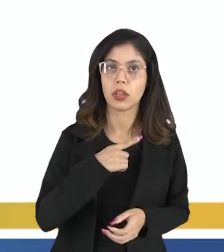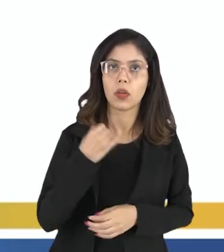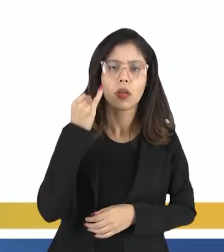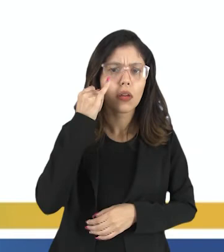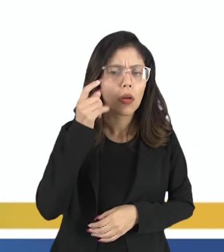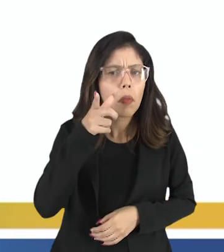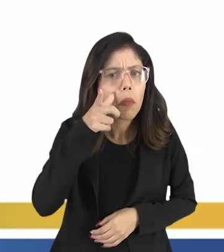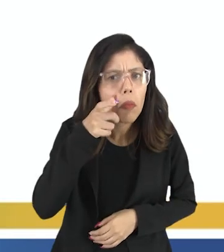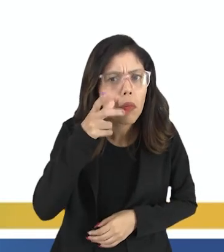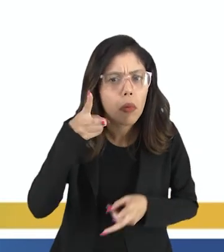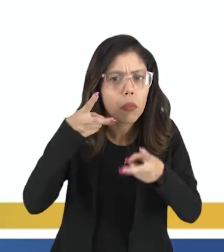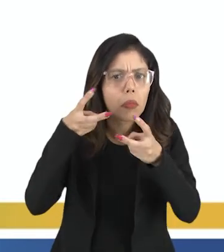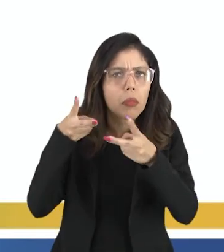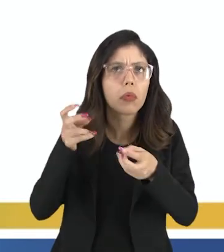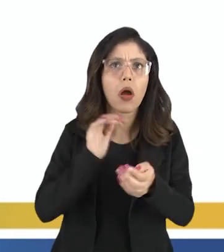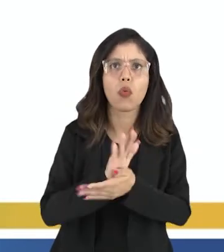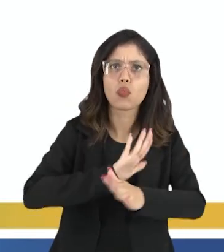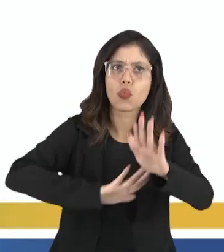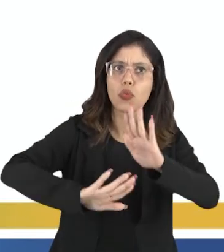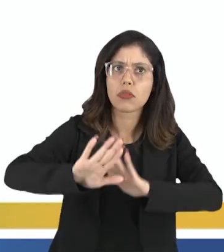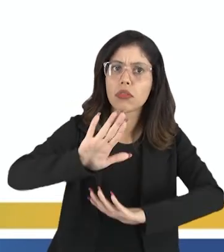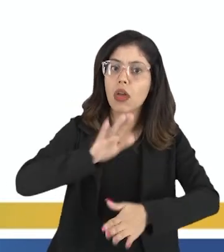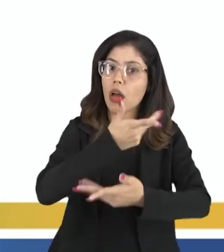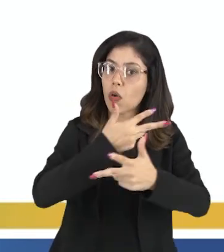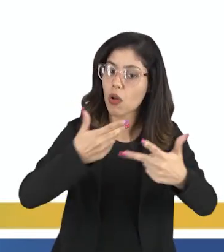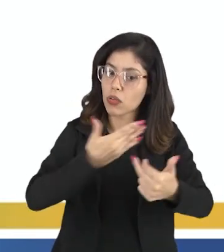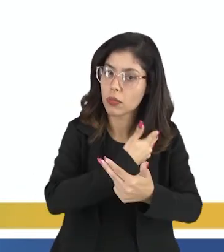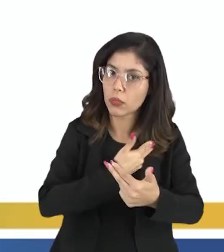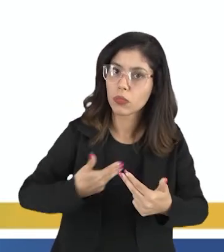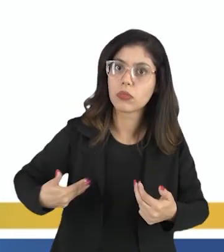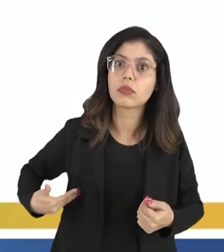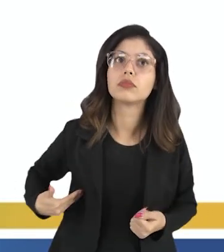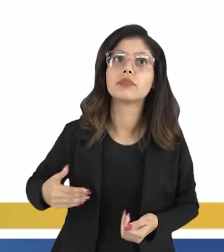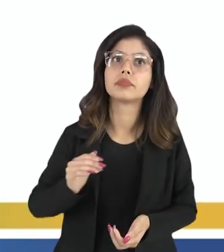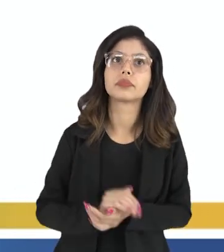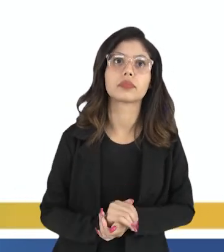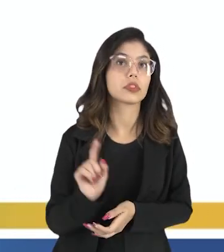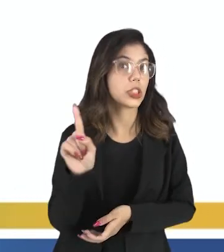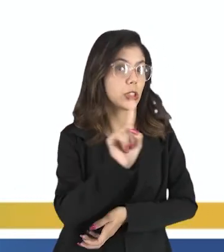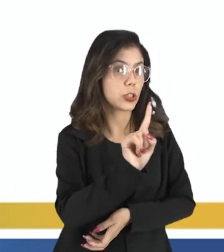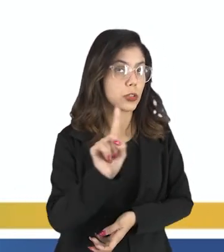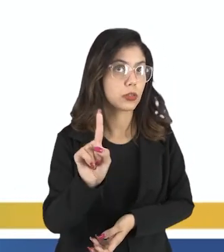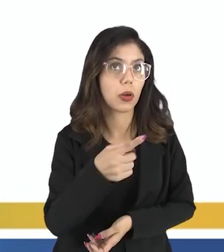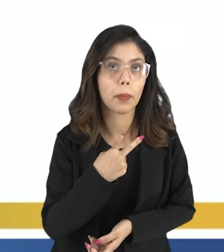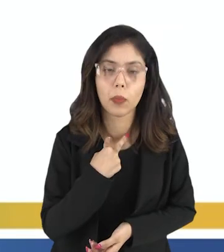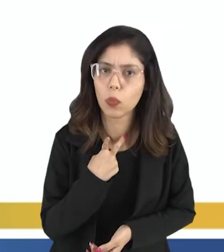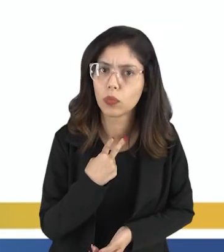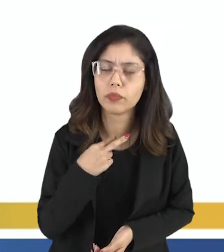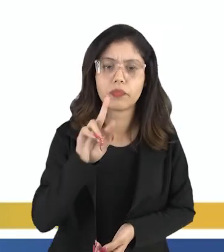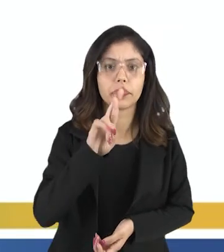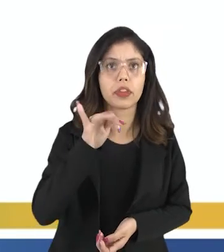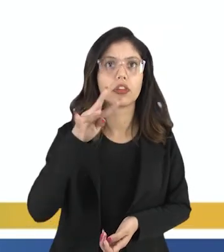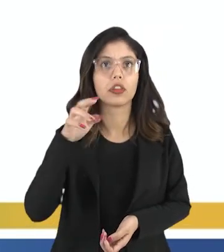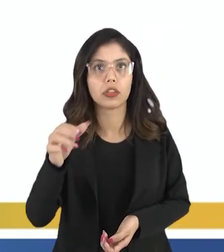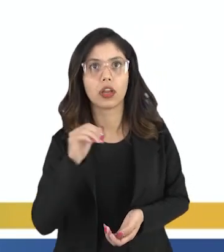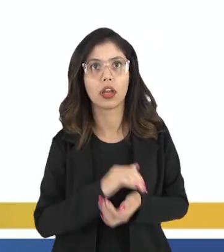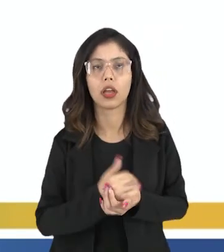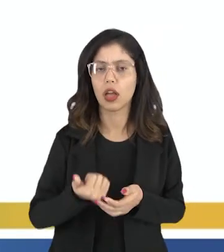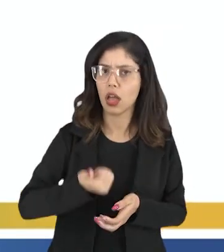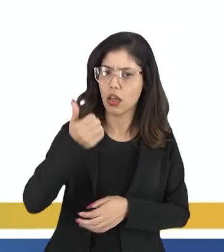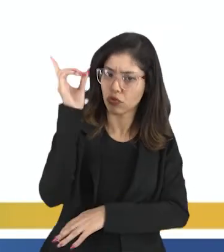do interesse e cuidado com a coisa pública e não se restringe à afirmação